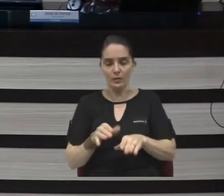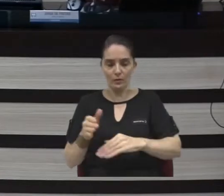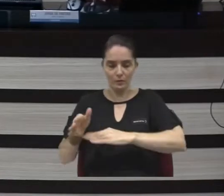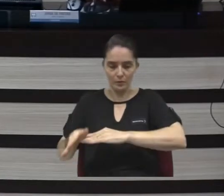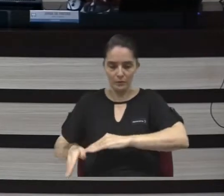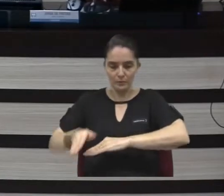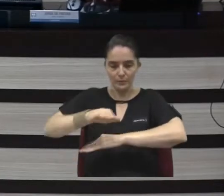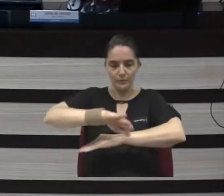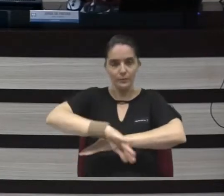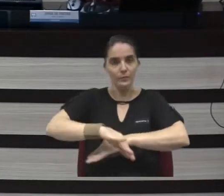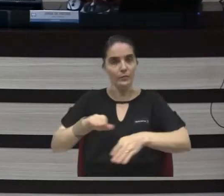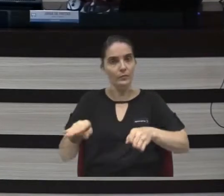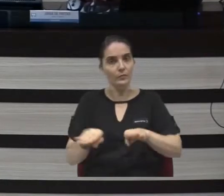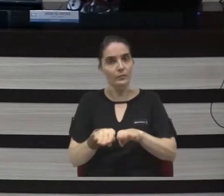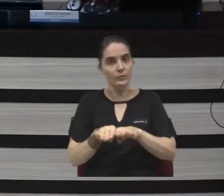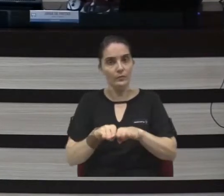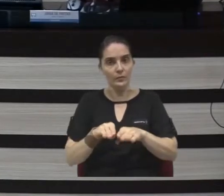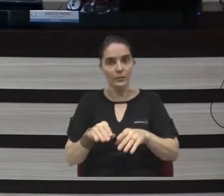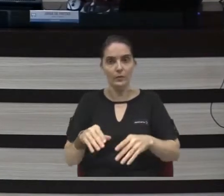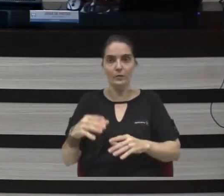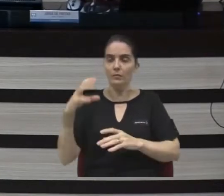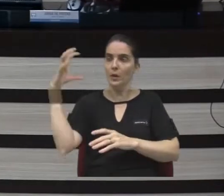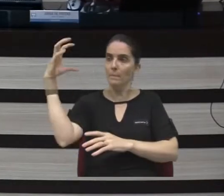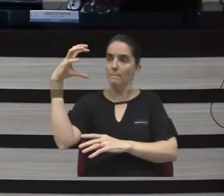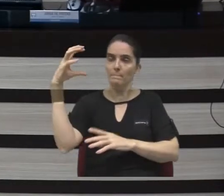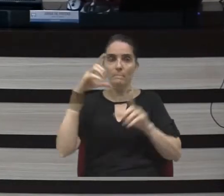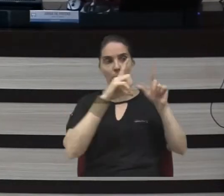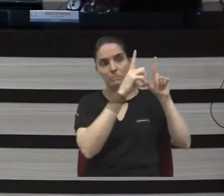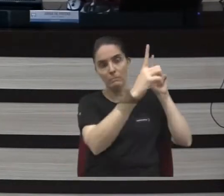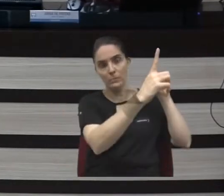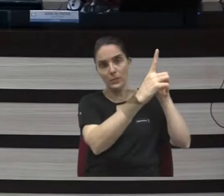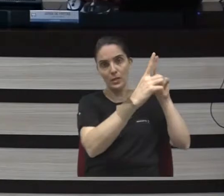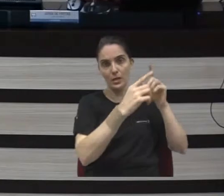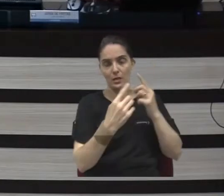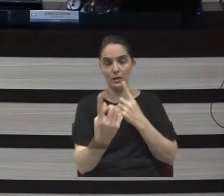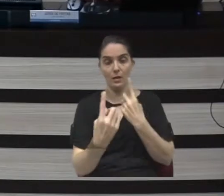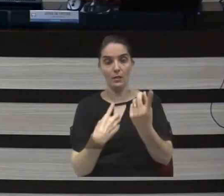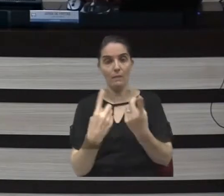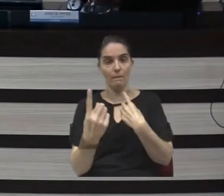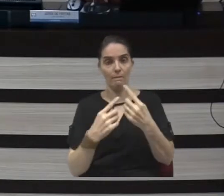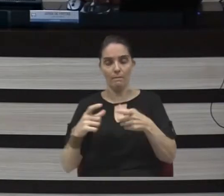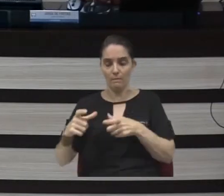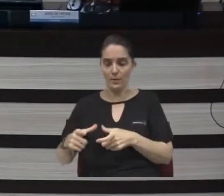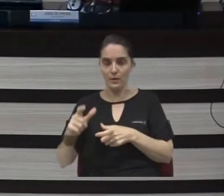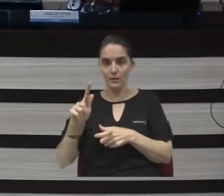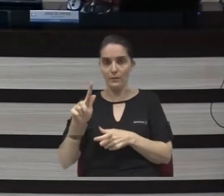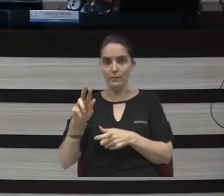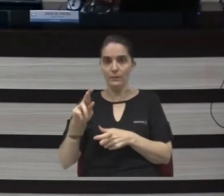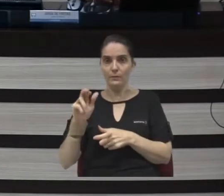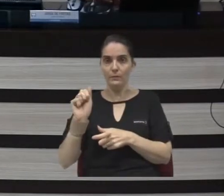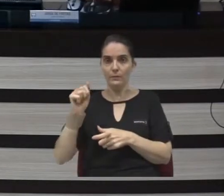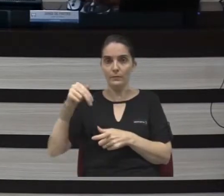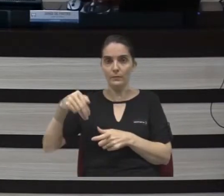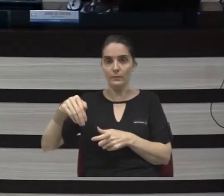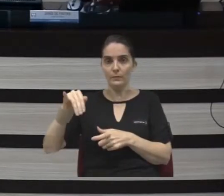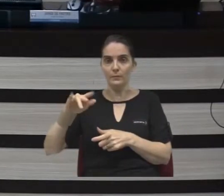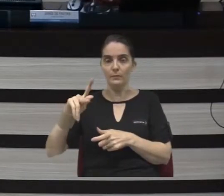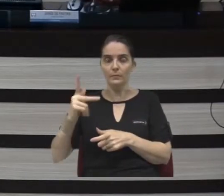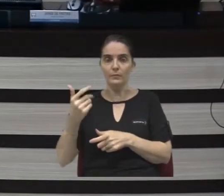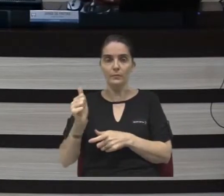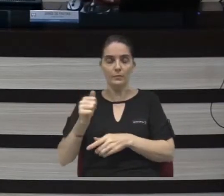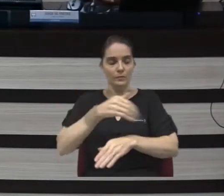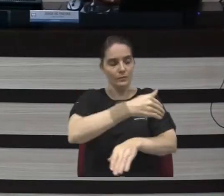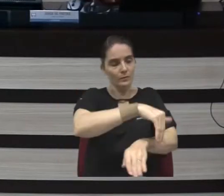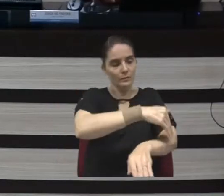da Avenida Dom Tarcísio Aureovaldo do Amaral, no bairro Graminha 3, entre as ruas Luiz Pereira do Prado e